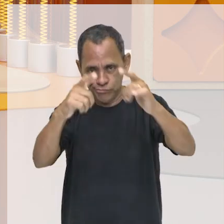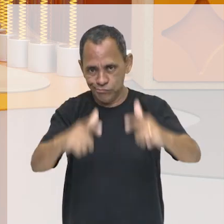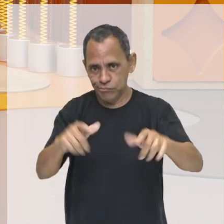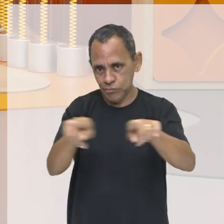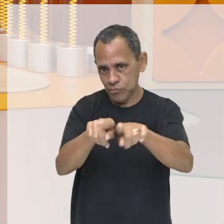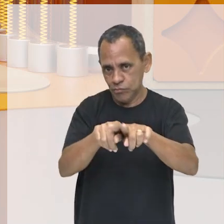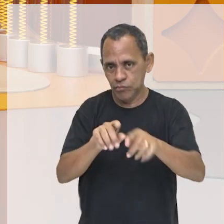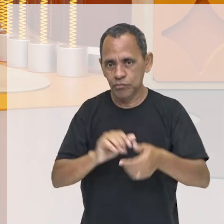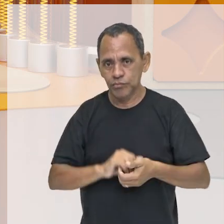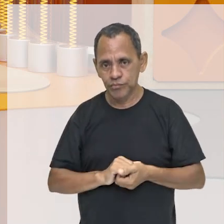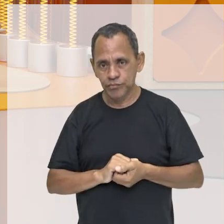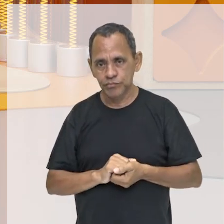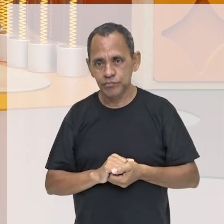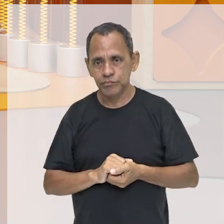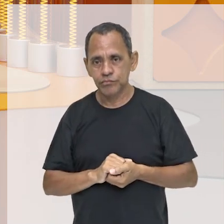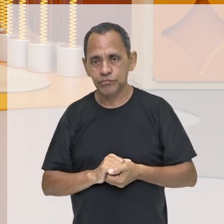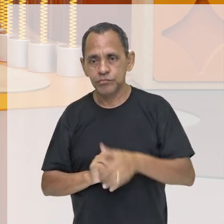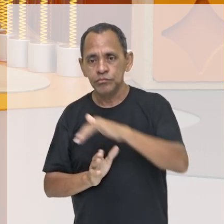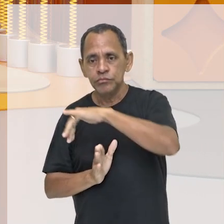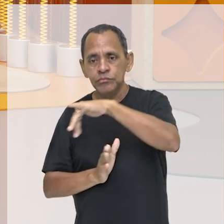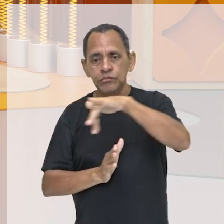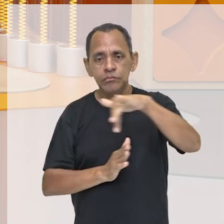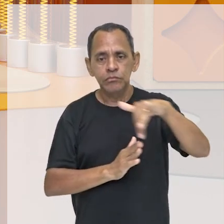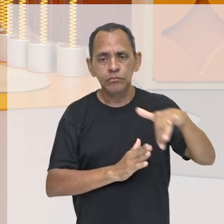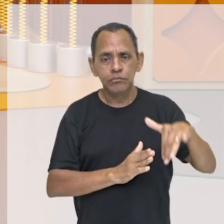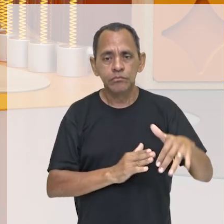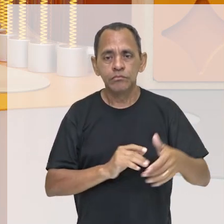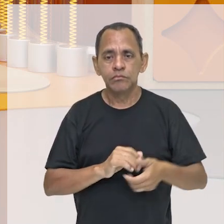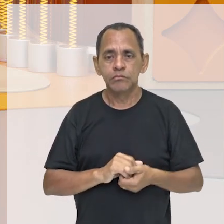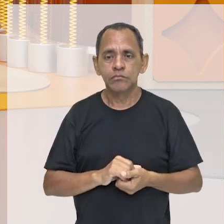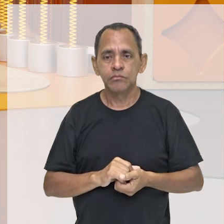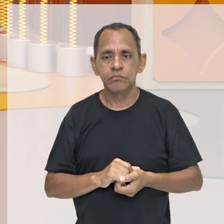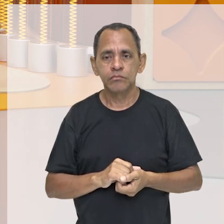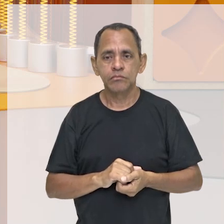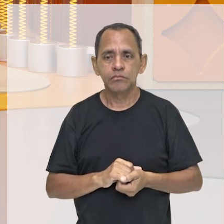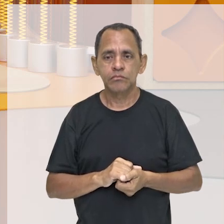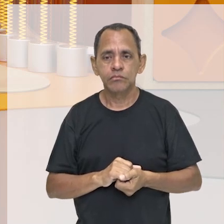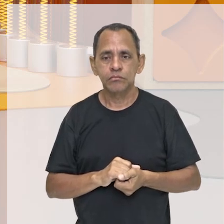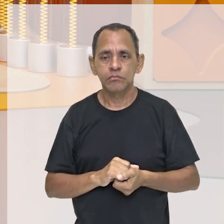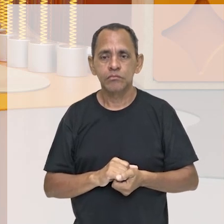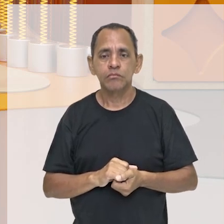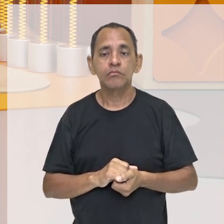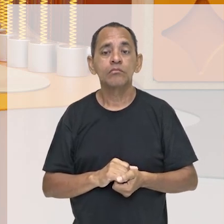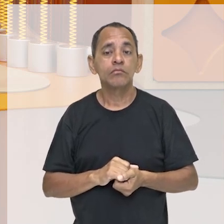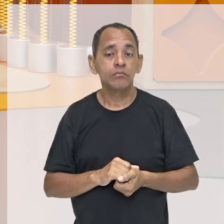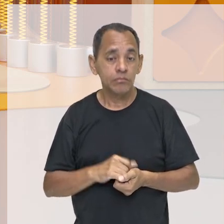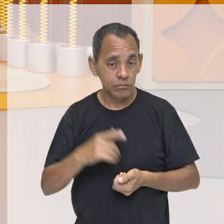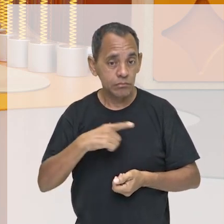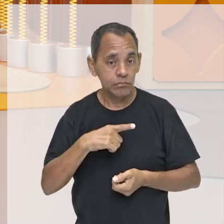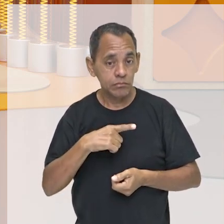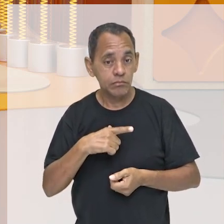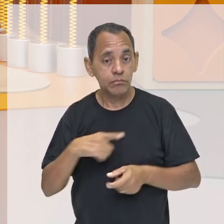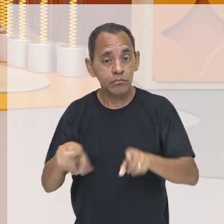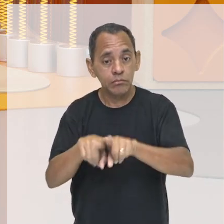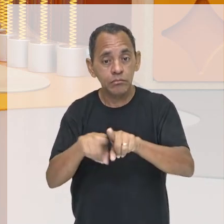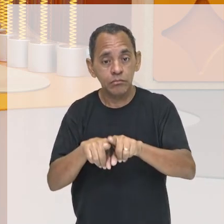mais nós temos aqui sobre essas civilizações? Além do divisor